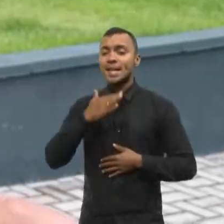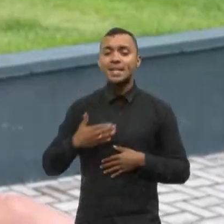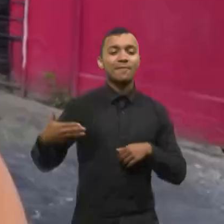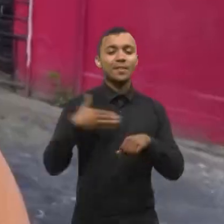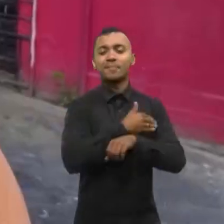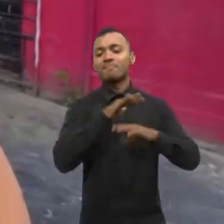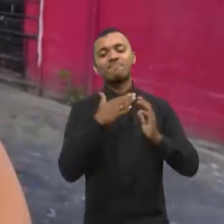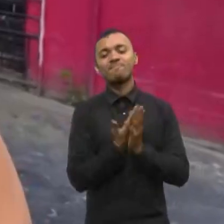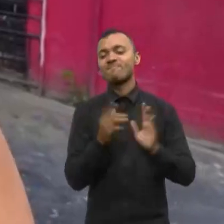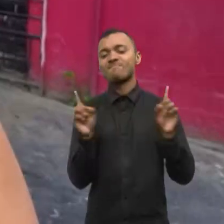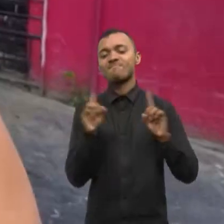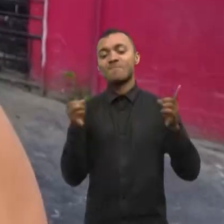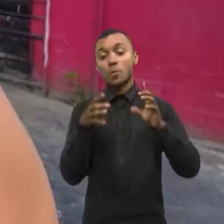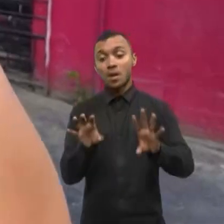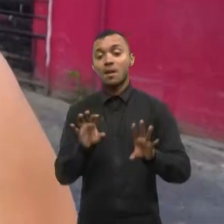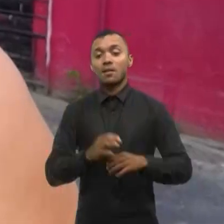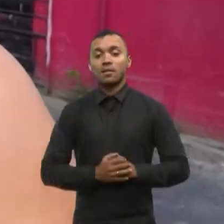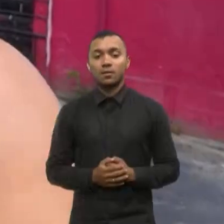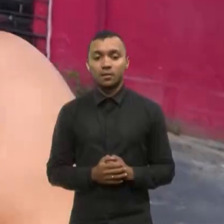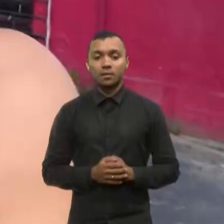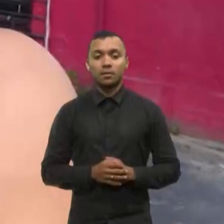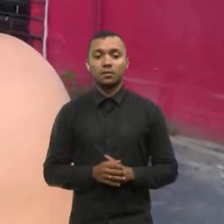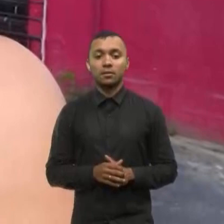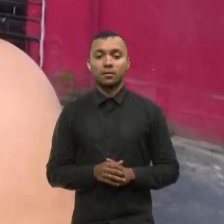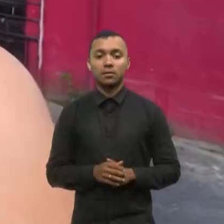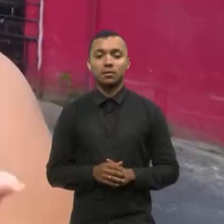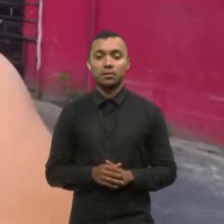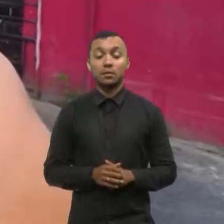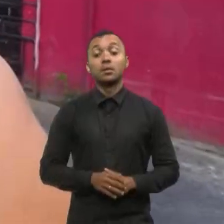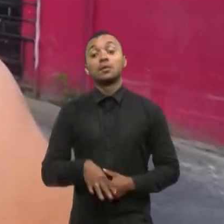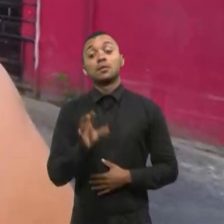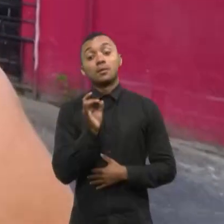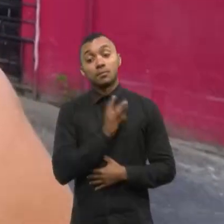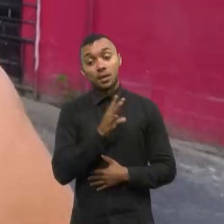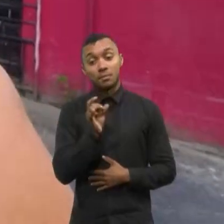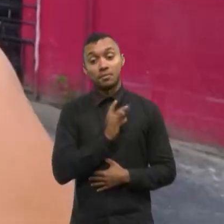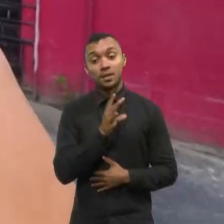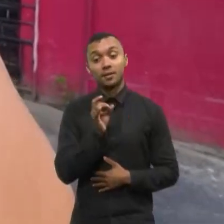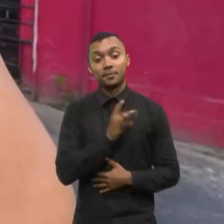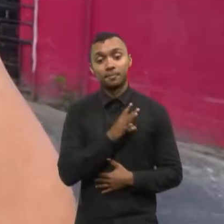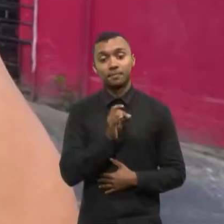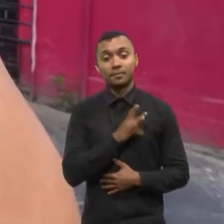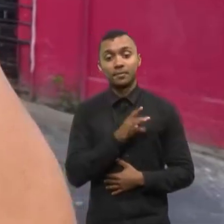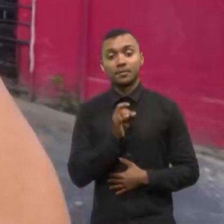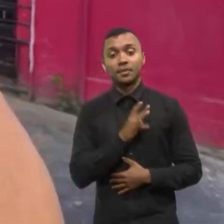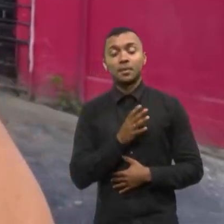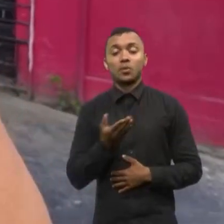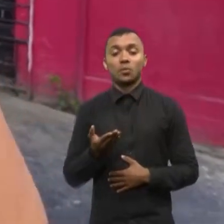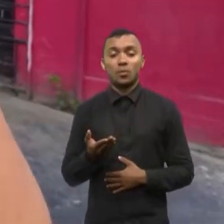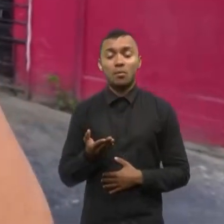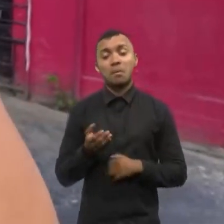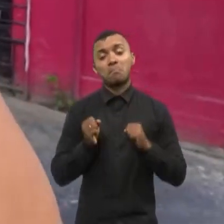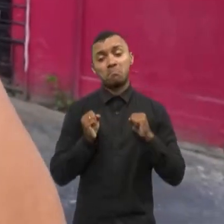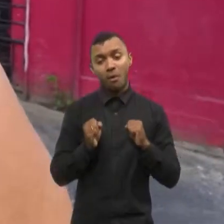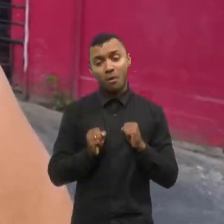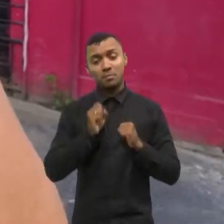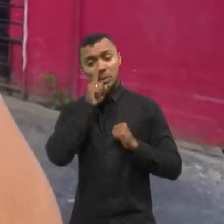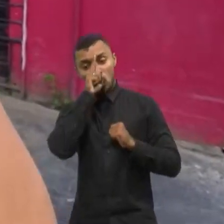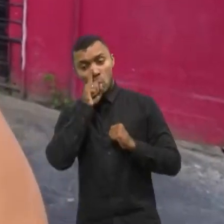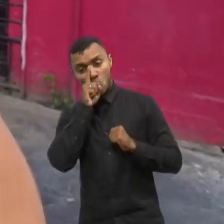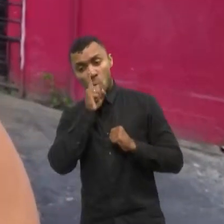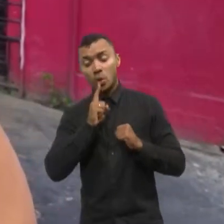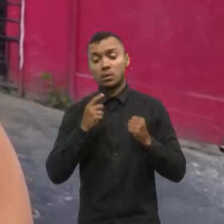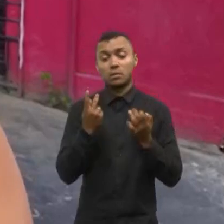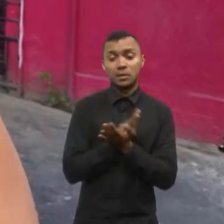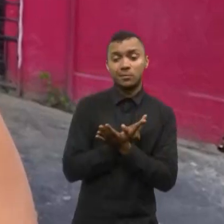querendo ir, né? A gente leva, né? Mas assim, a gente fica meio com medo, né? Não sabe que a gente pode acontecer, né?